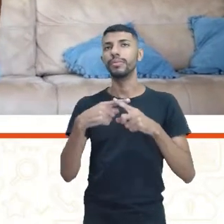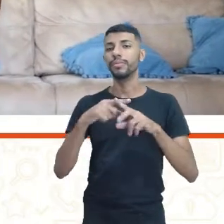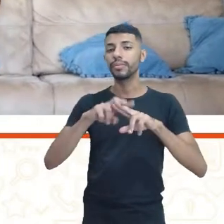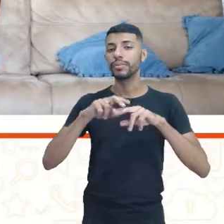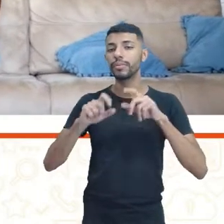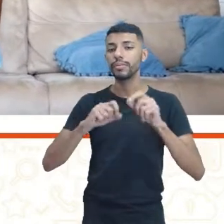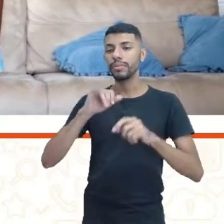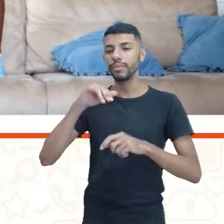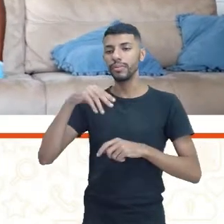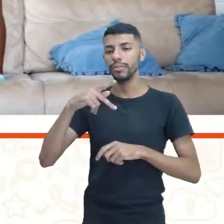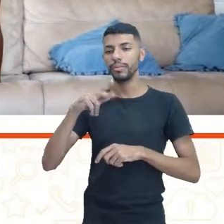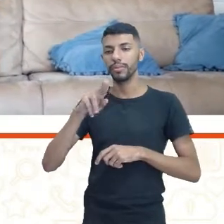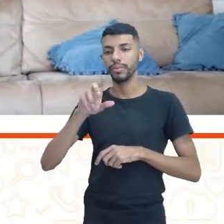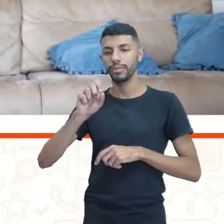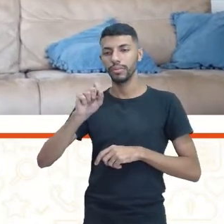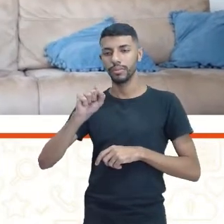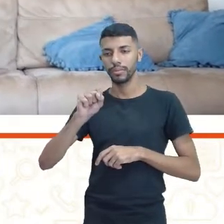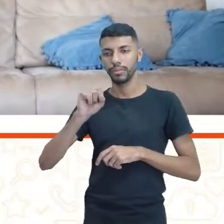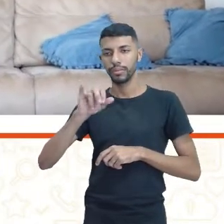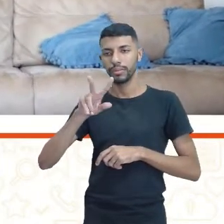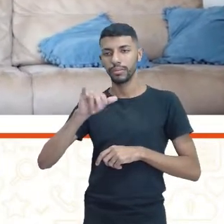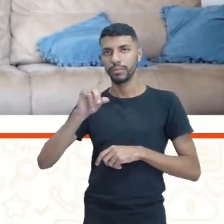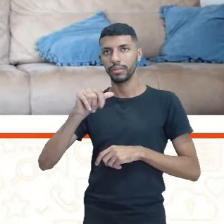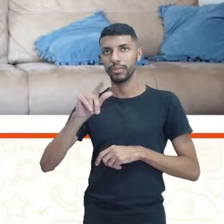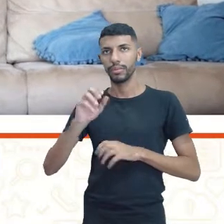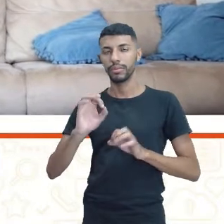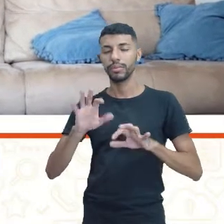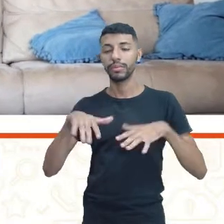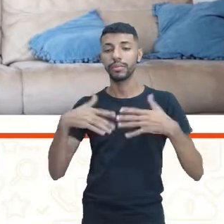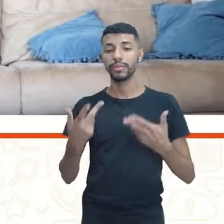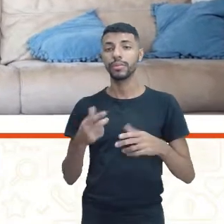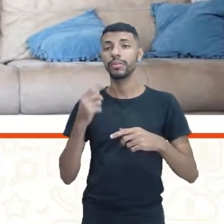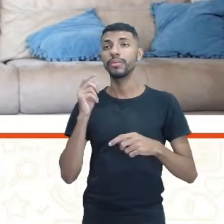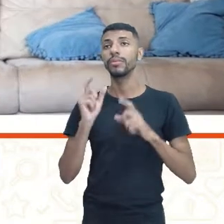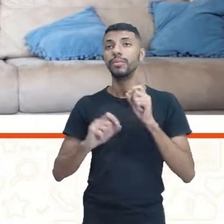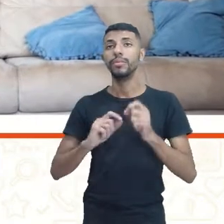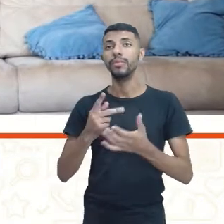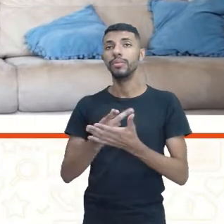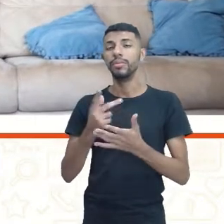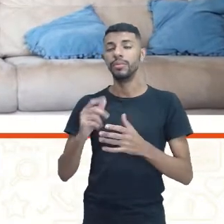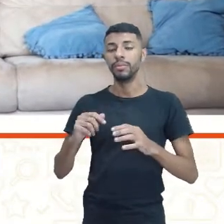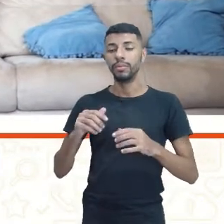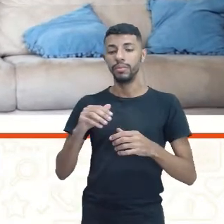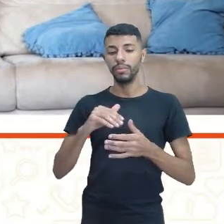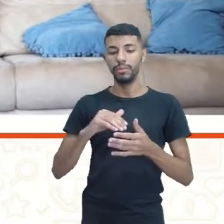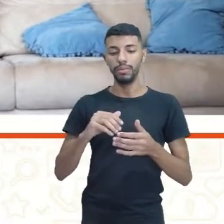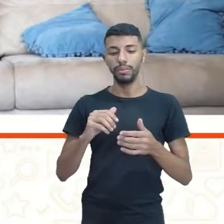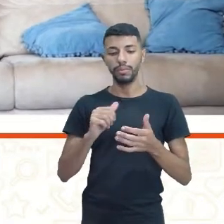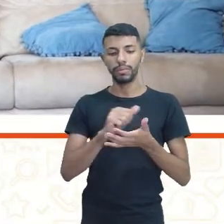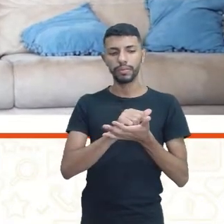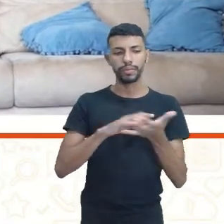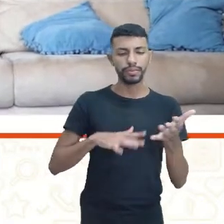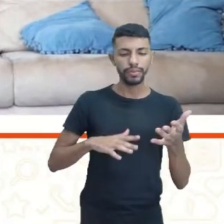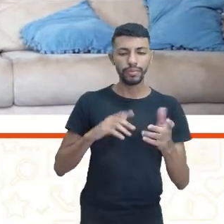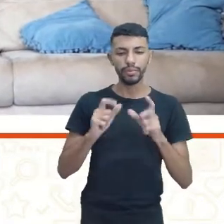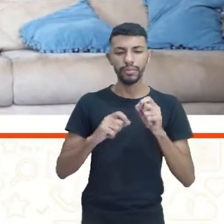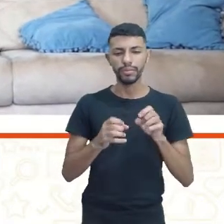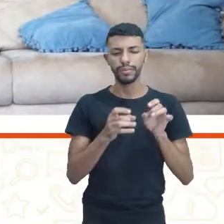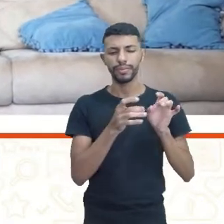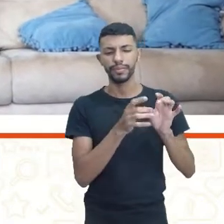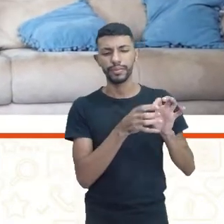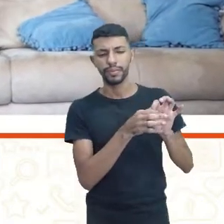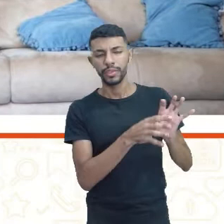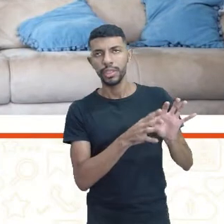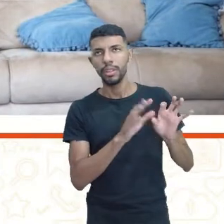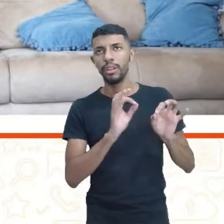Então, eles adiam as tarefas, né, principalmente as tarefas que exigem um esforço mental maior, e as tarefas que